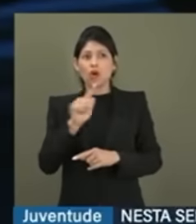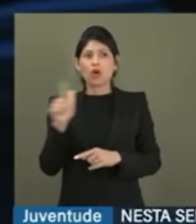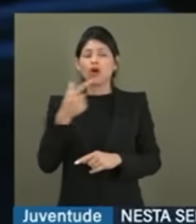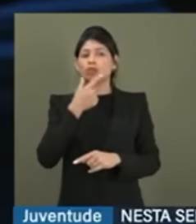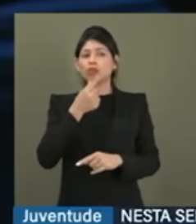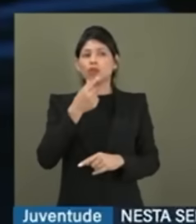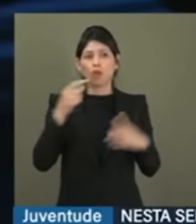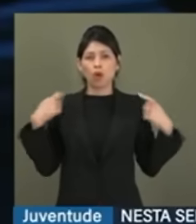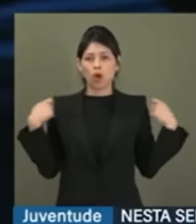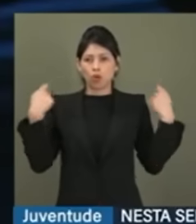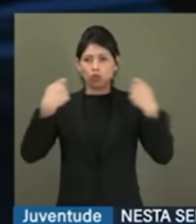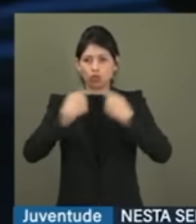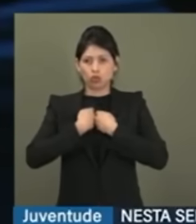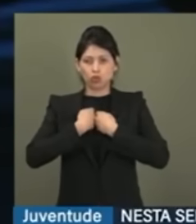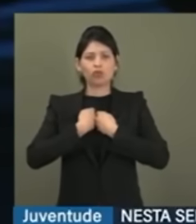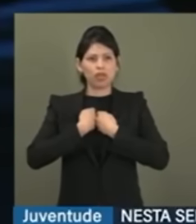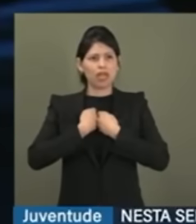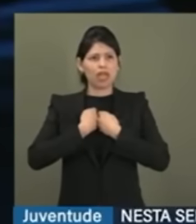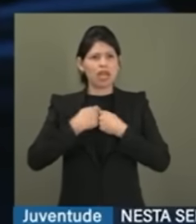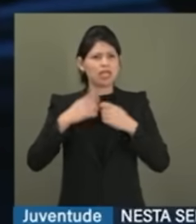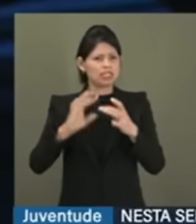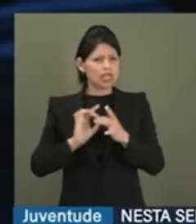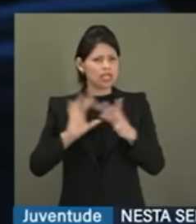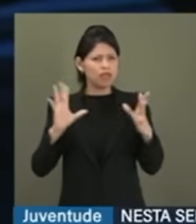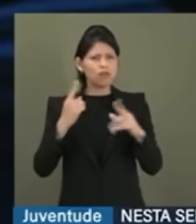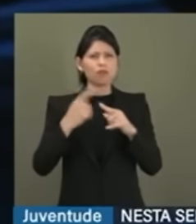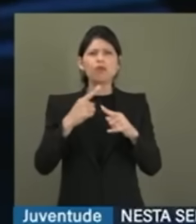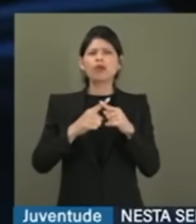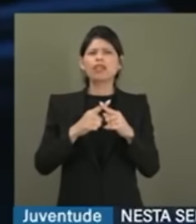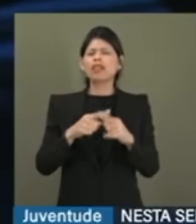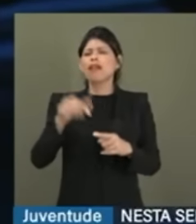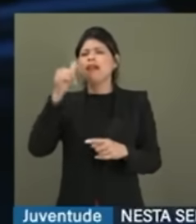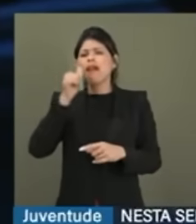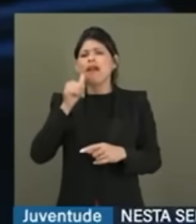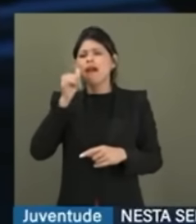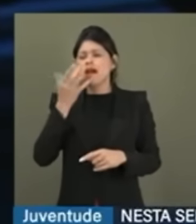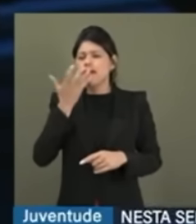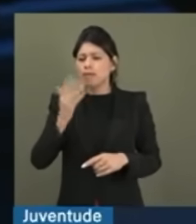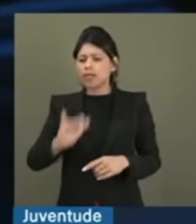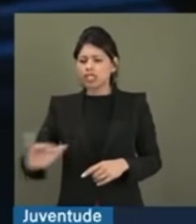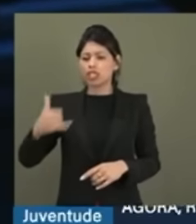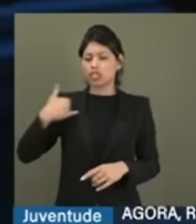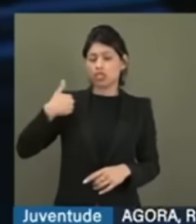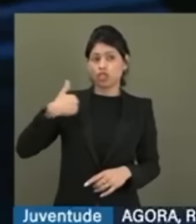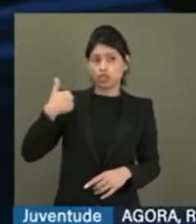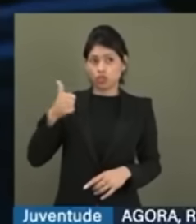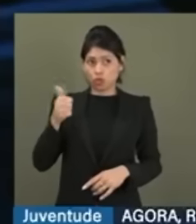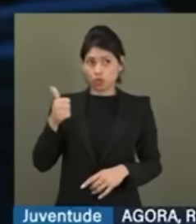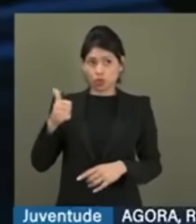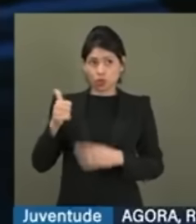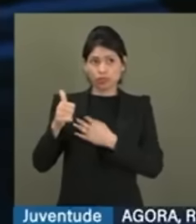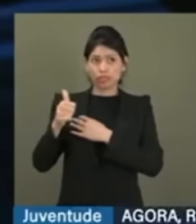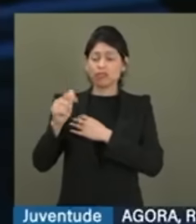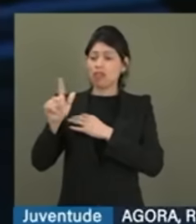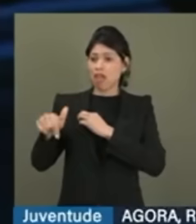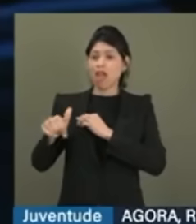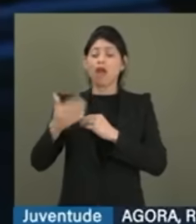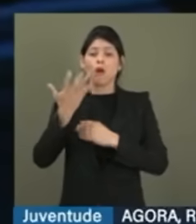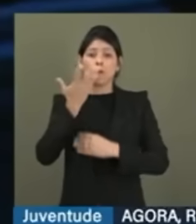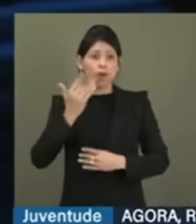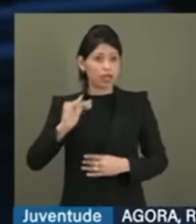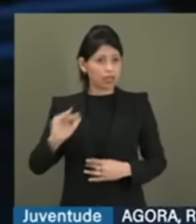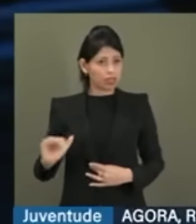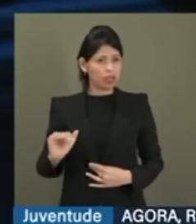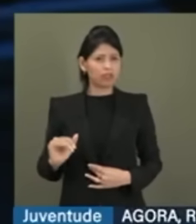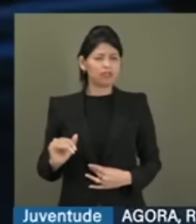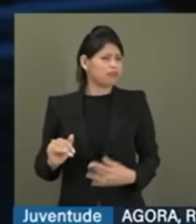de 13 anos já era prostituta o estatuto as leis no Brasil diz que até 18 é uma criança e